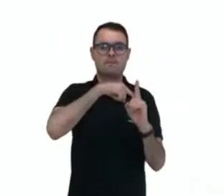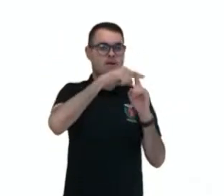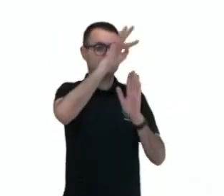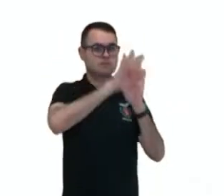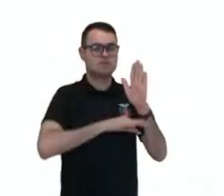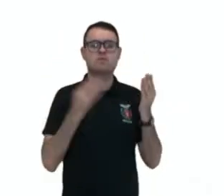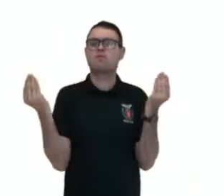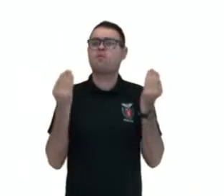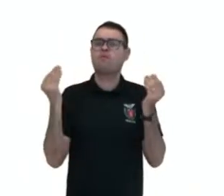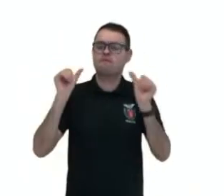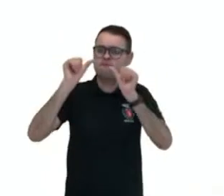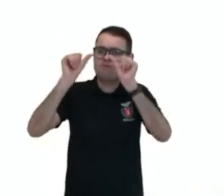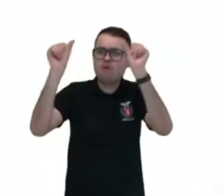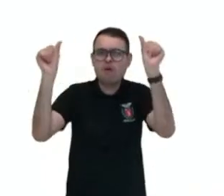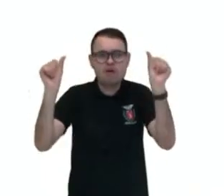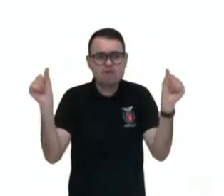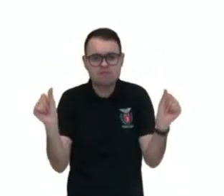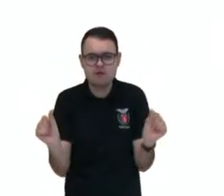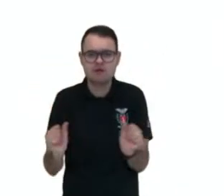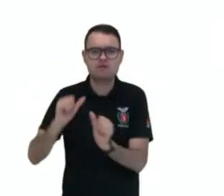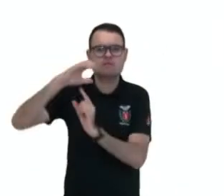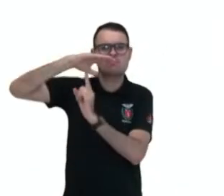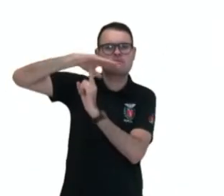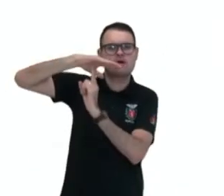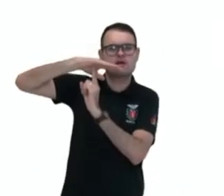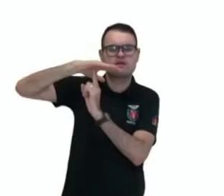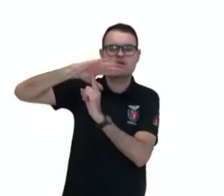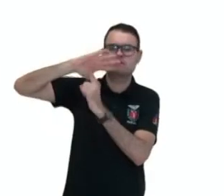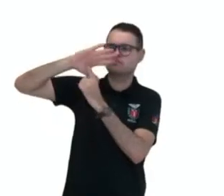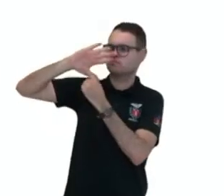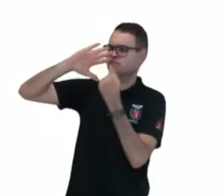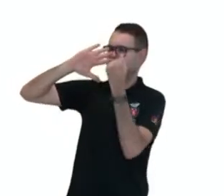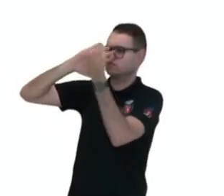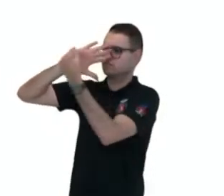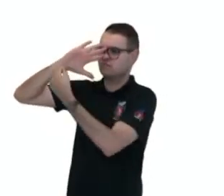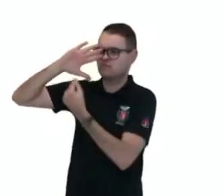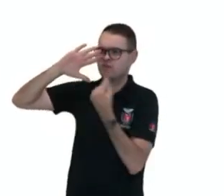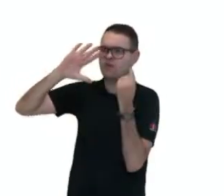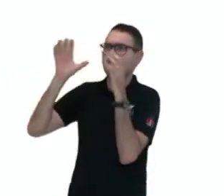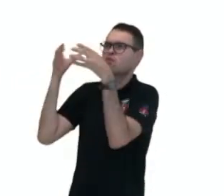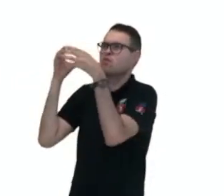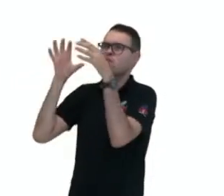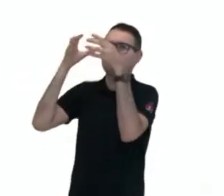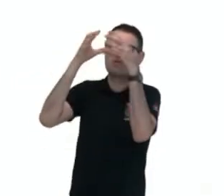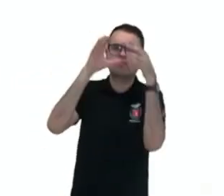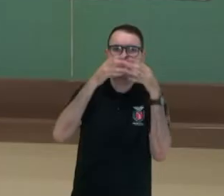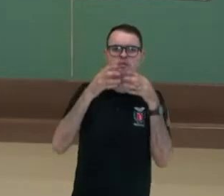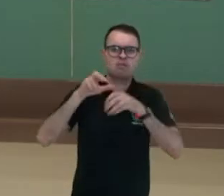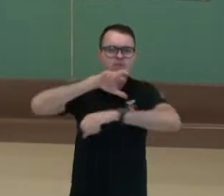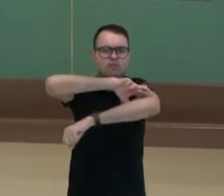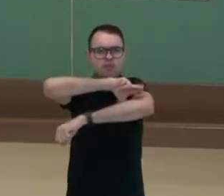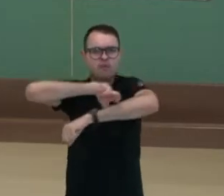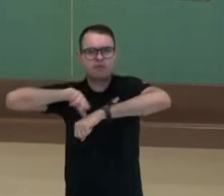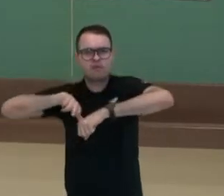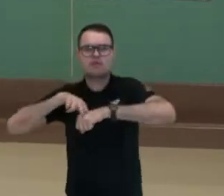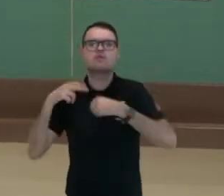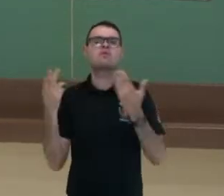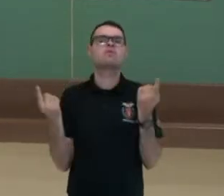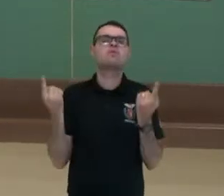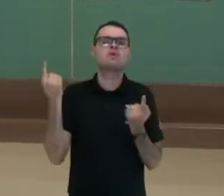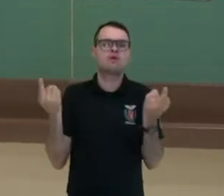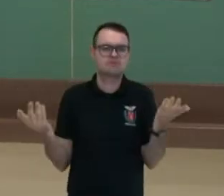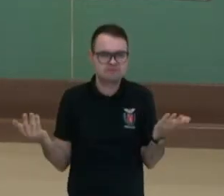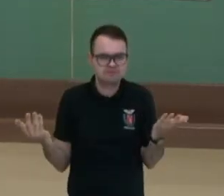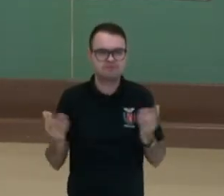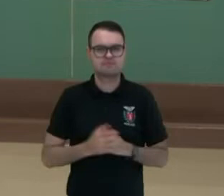estado do Paraná? Quais grupos étnicos compõem a diversidade paranaense? Pô, até emendo com um comentário até